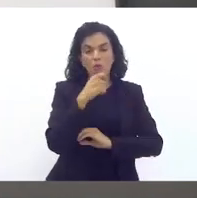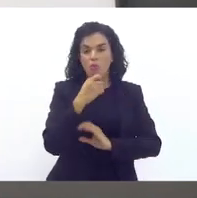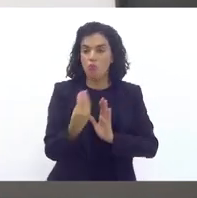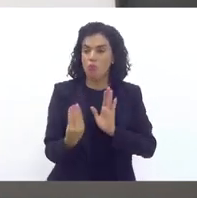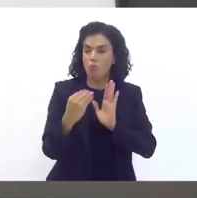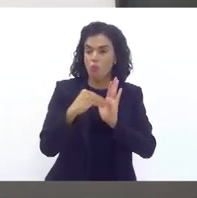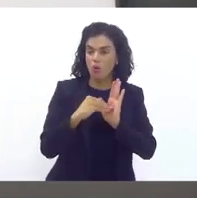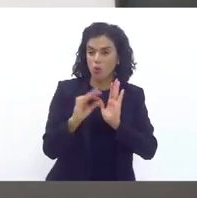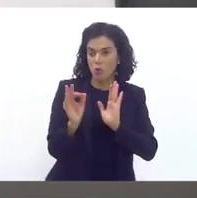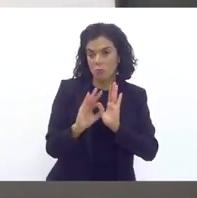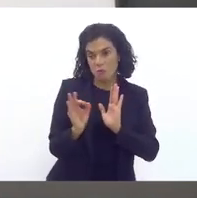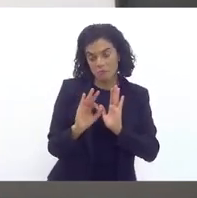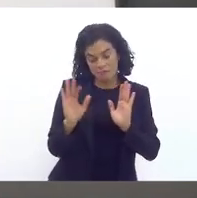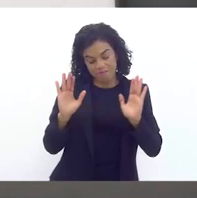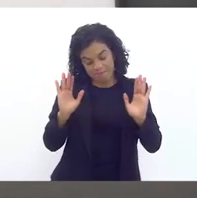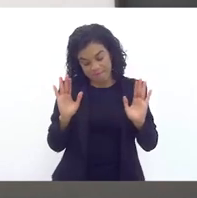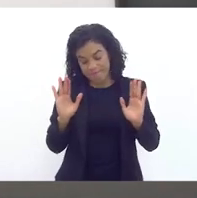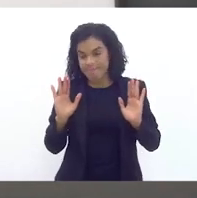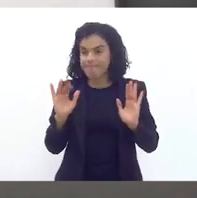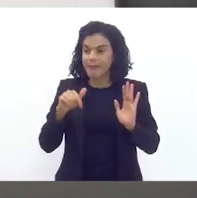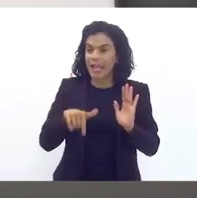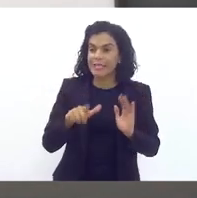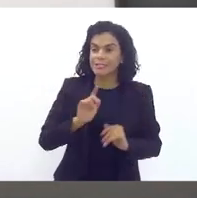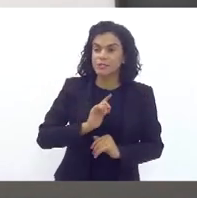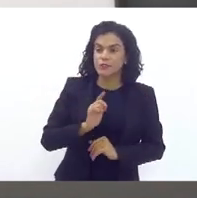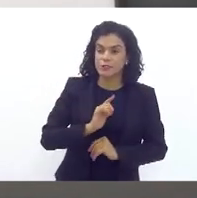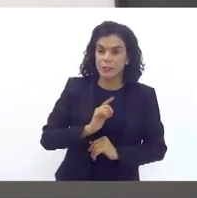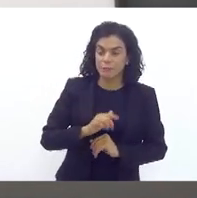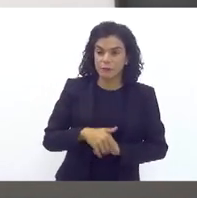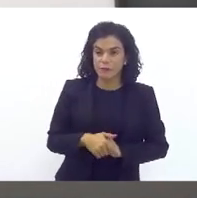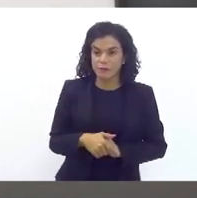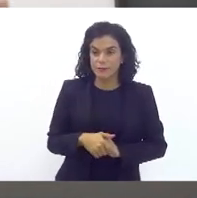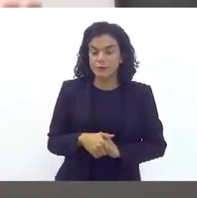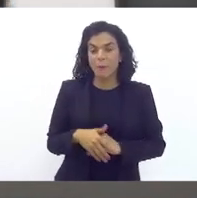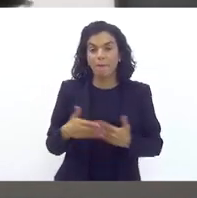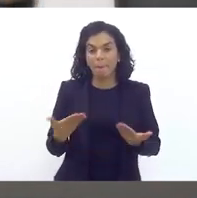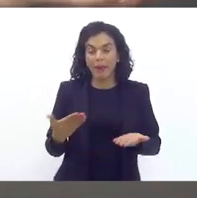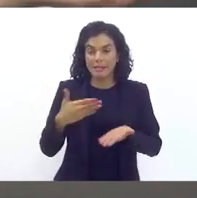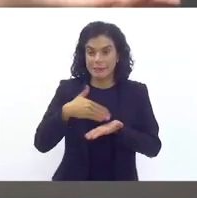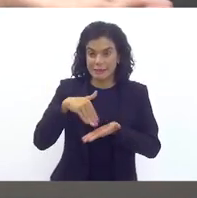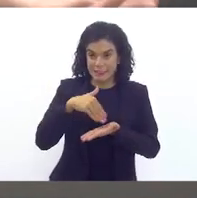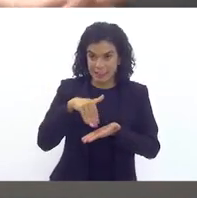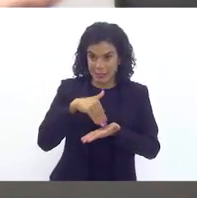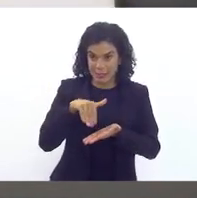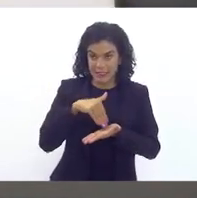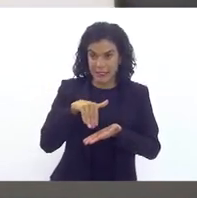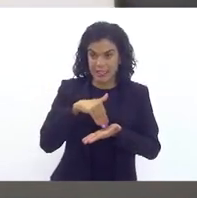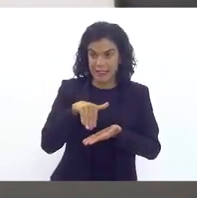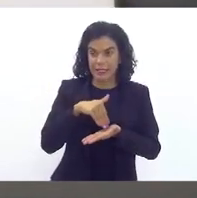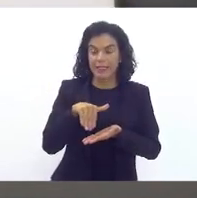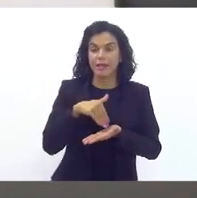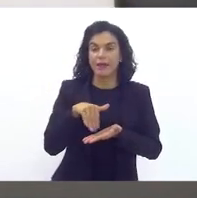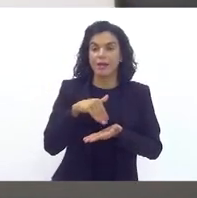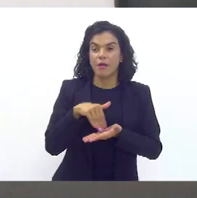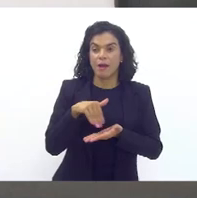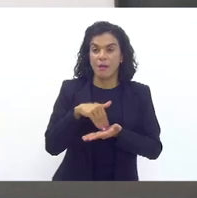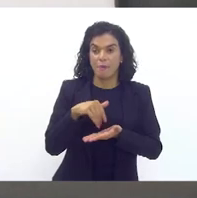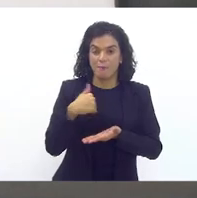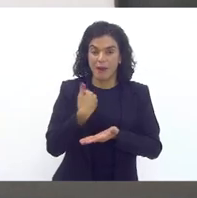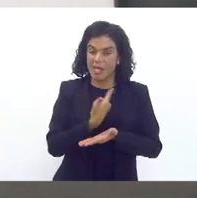ressalva. É isso que nós temos. Então, para a Secretaria, como o Simões falou, abrir